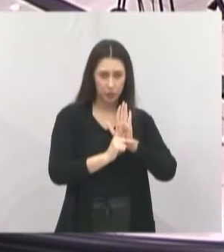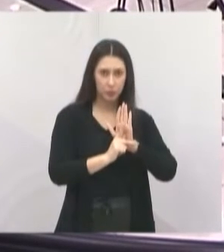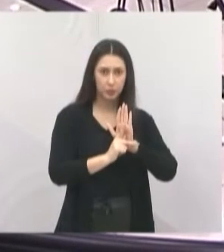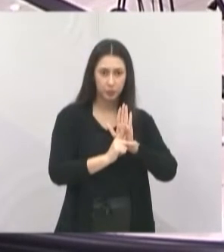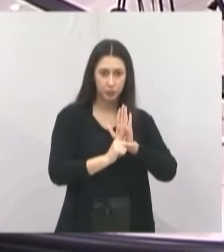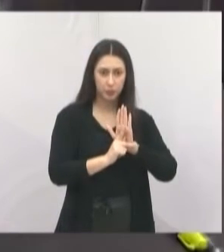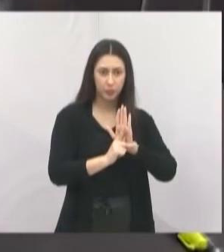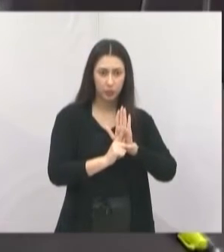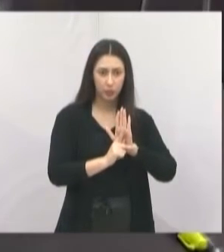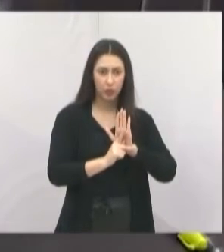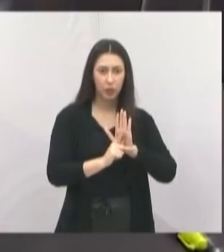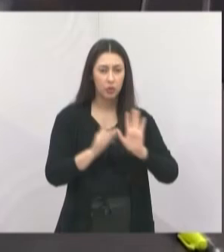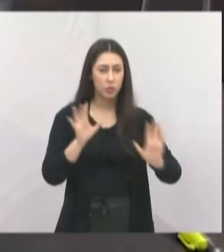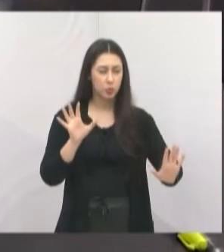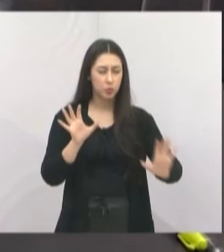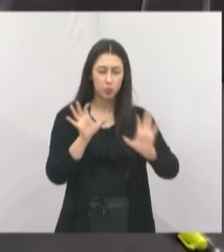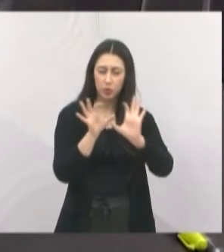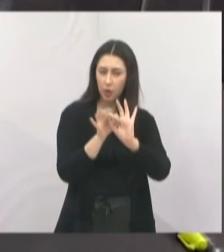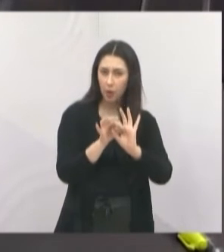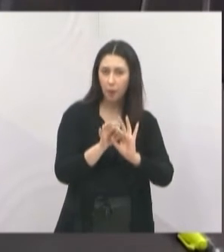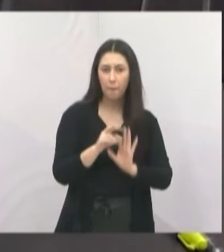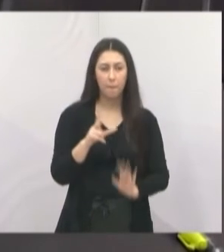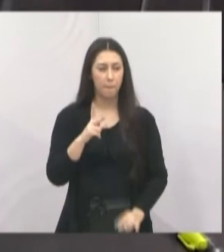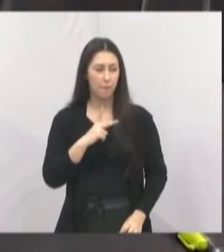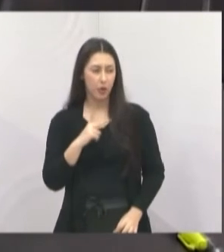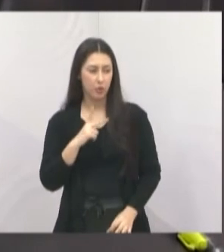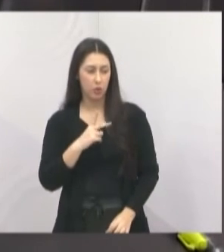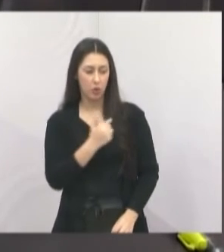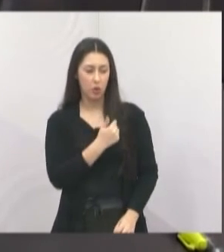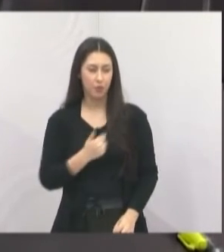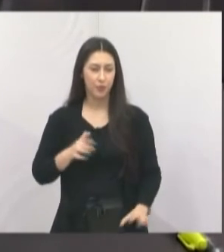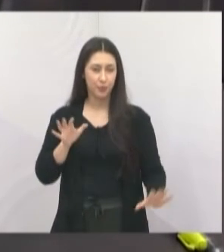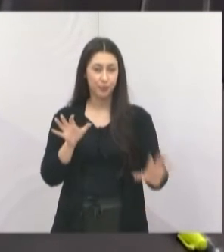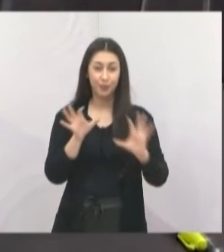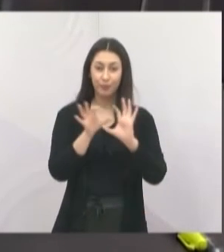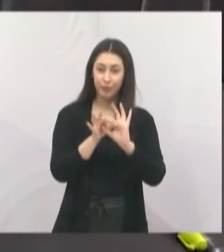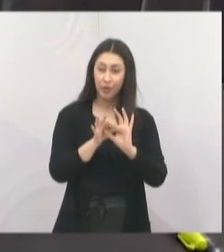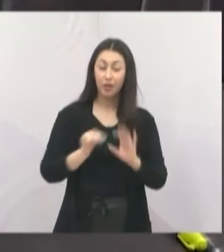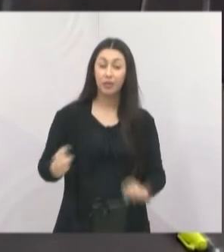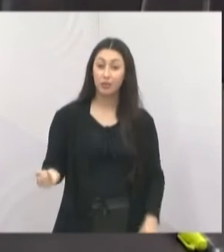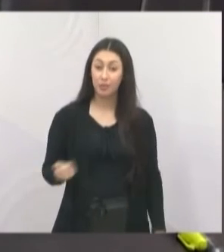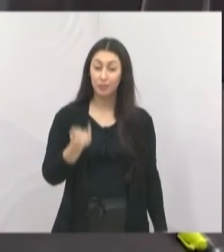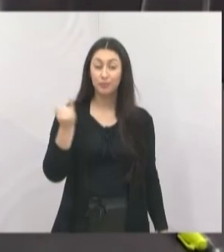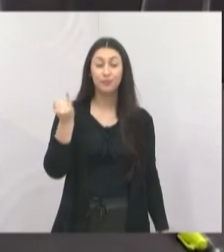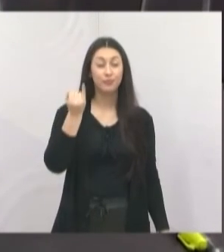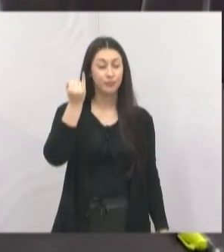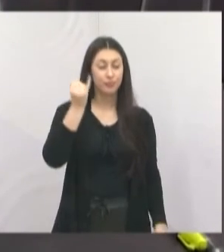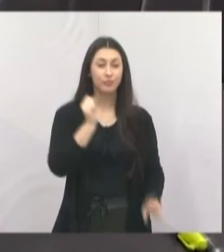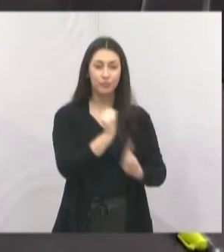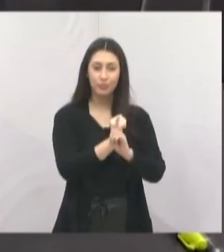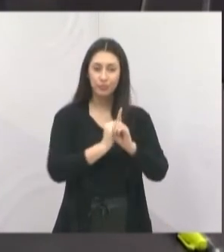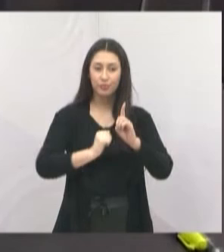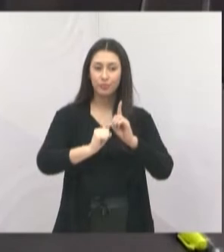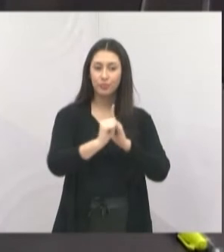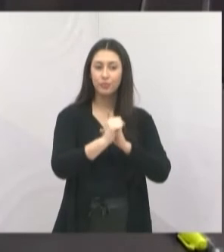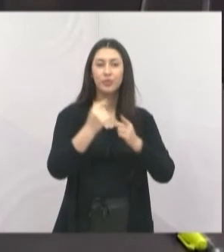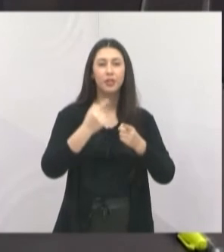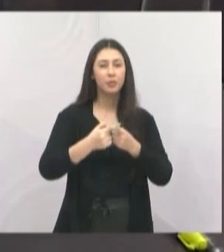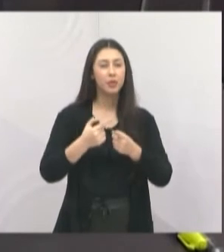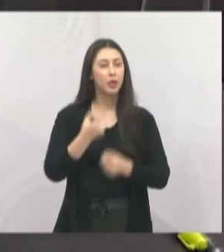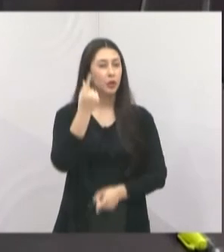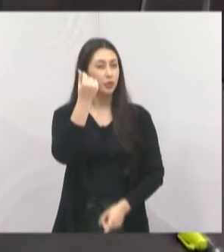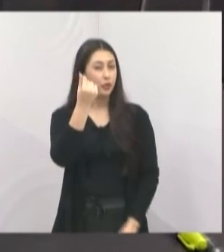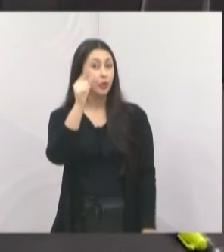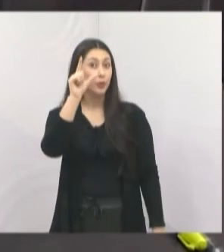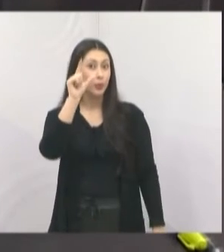tem uma parceria entre o privado e o público, ele é de grande relevância para a sociedade, porque diminui o